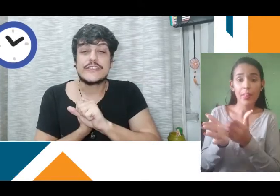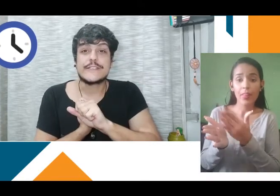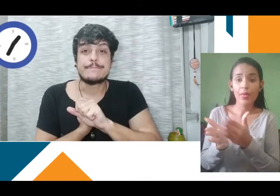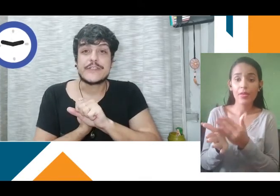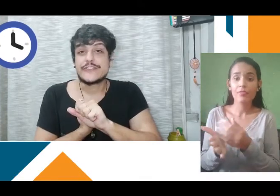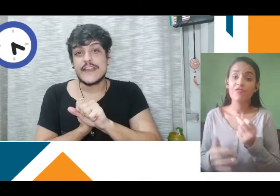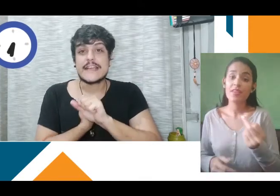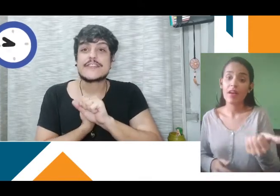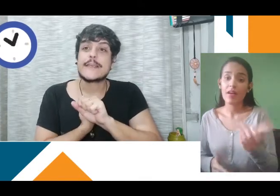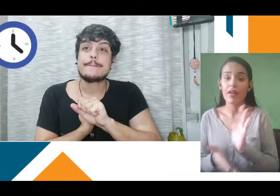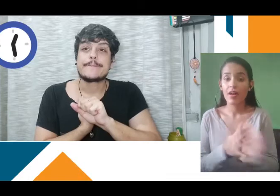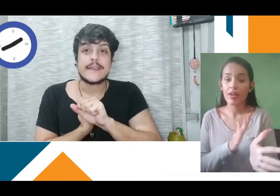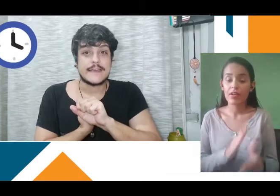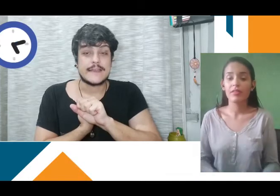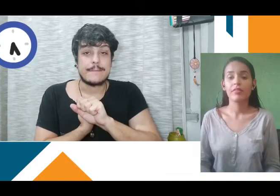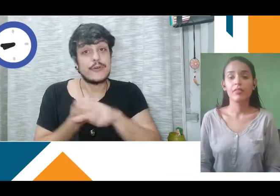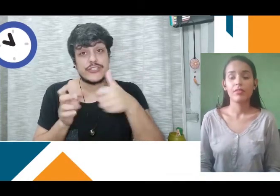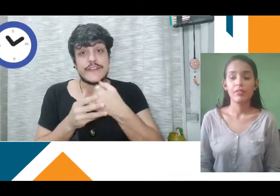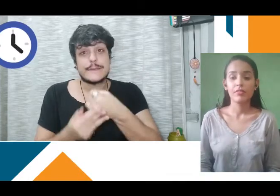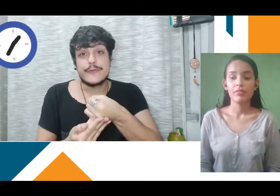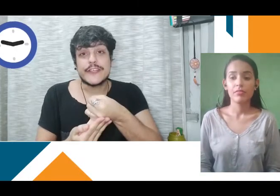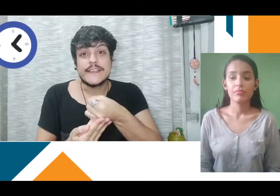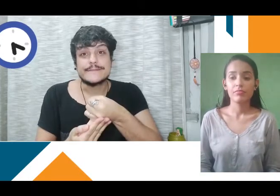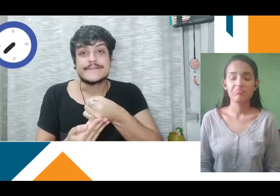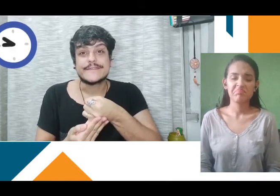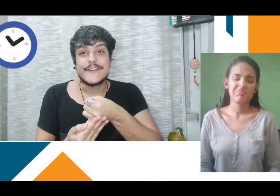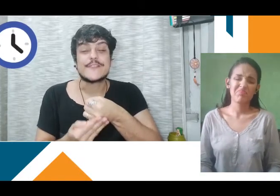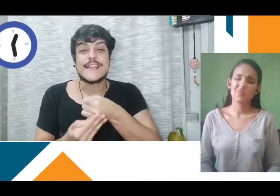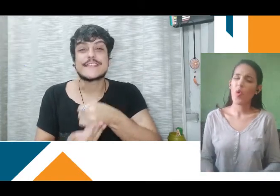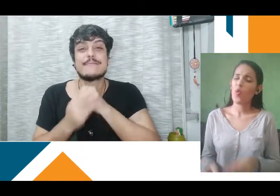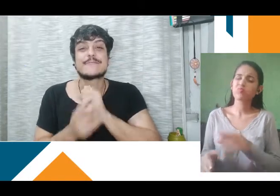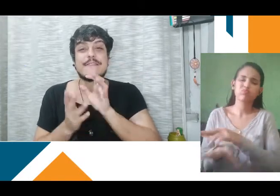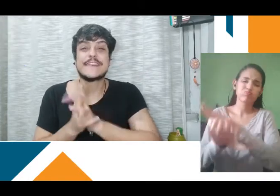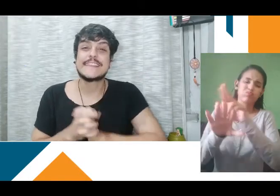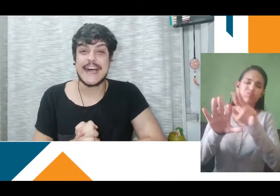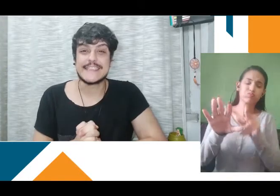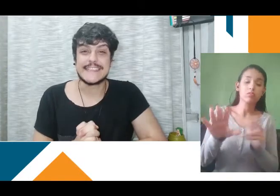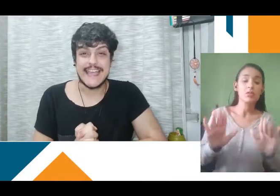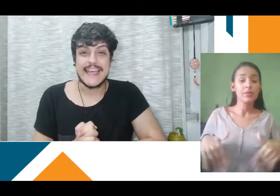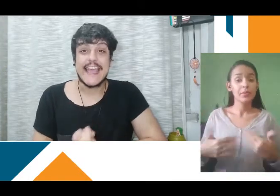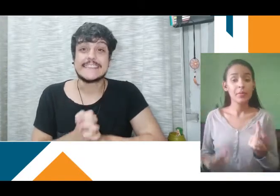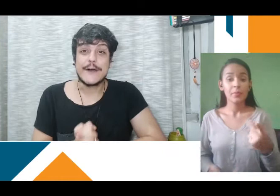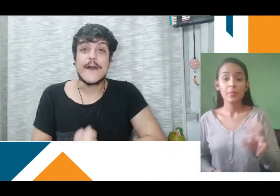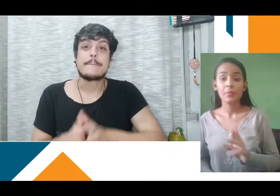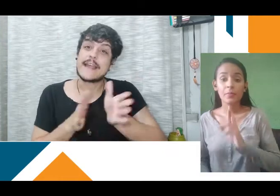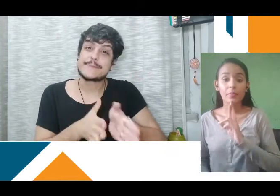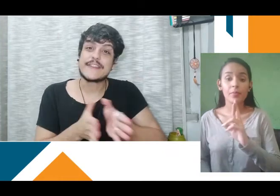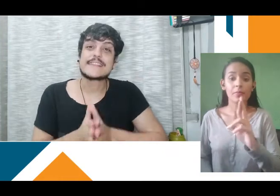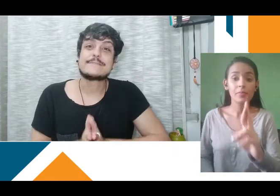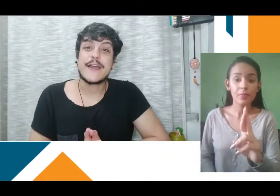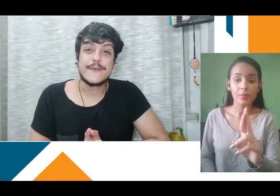Catálogo de viagem, post de Facebook. Ou seja, temos uma infinidade, né? Então,